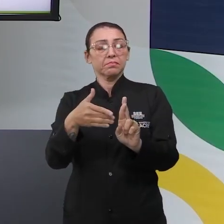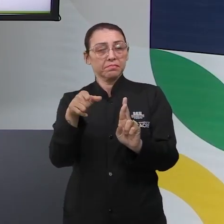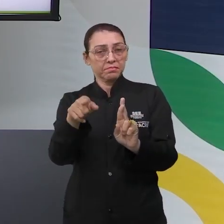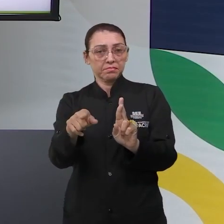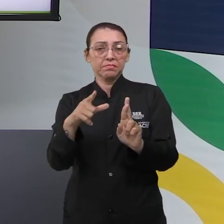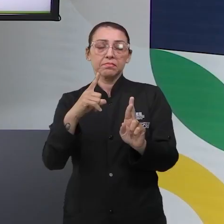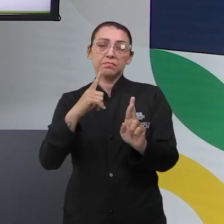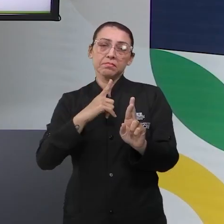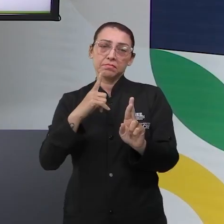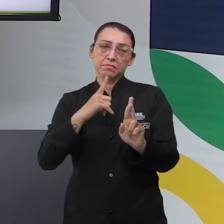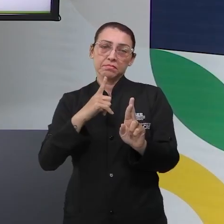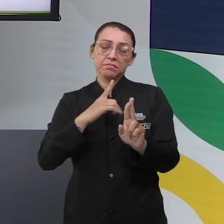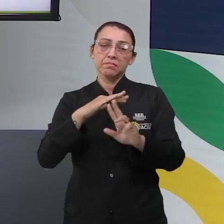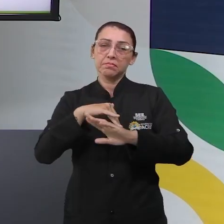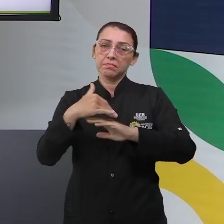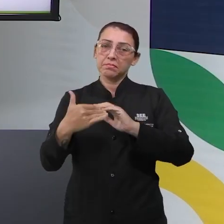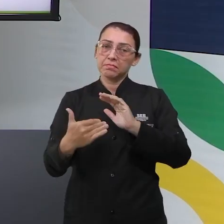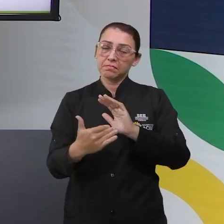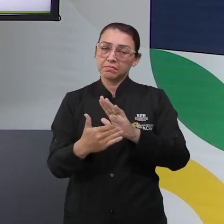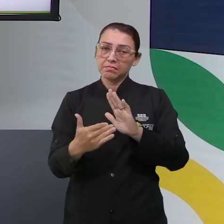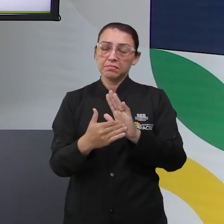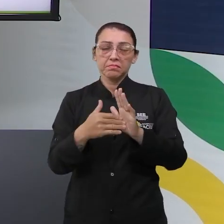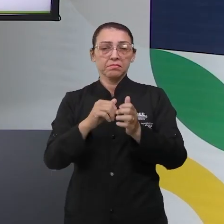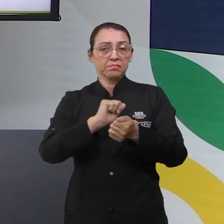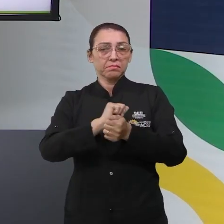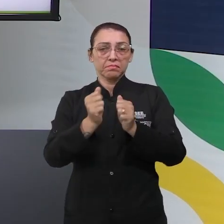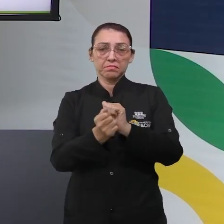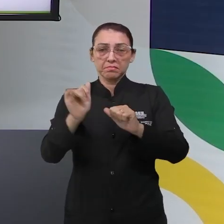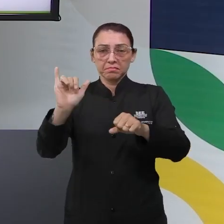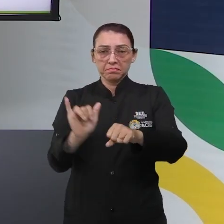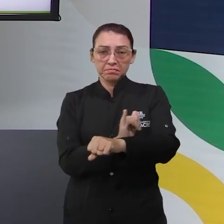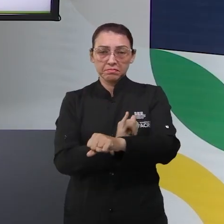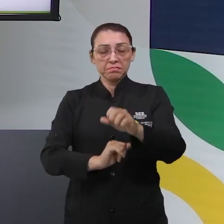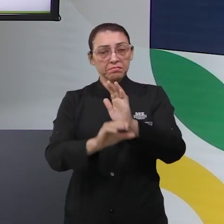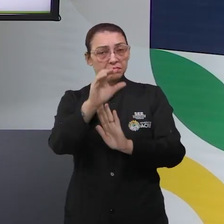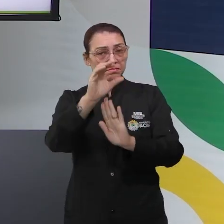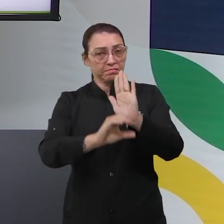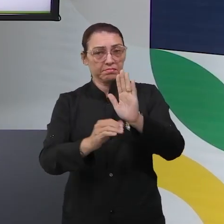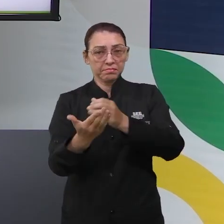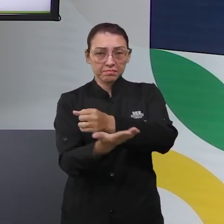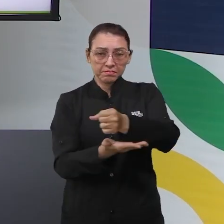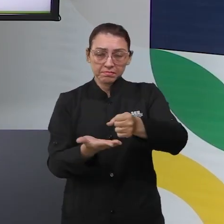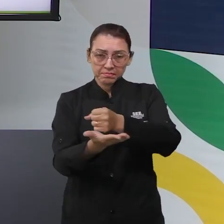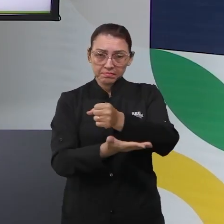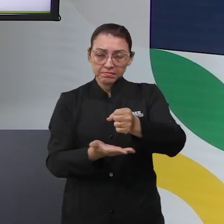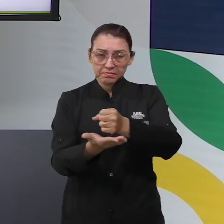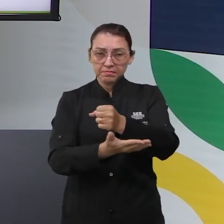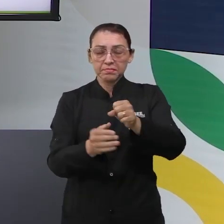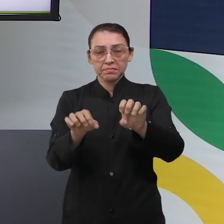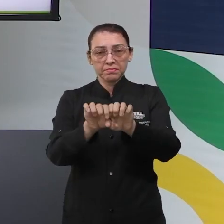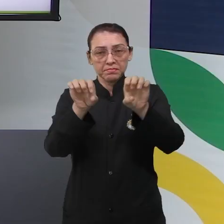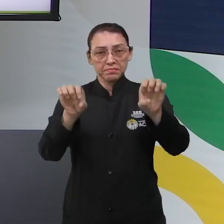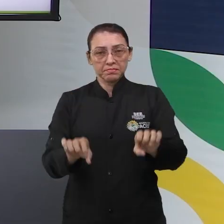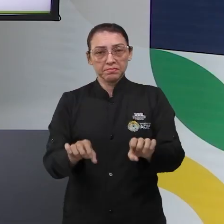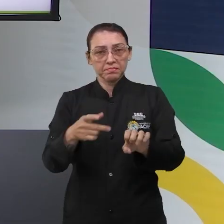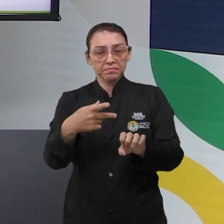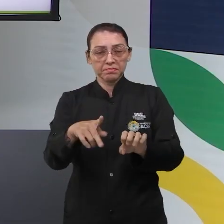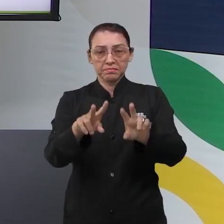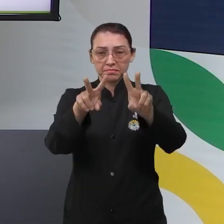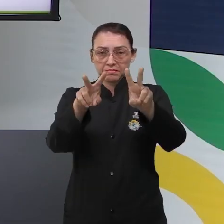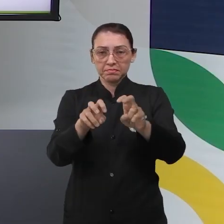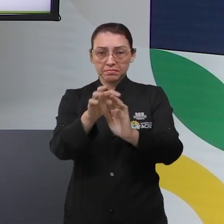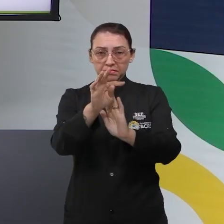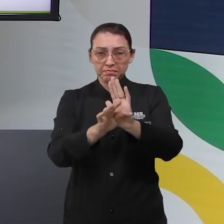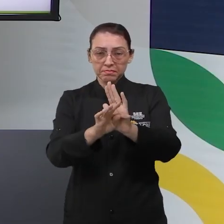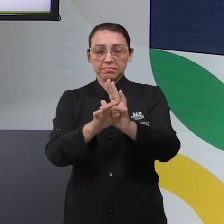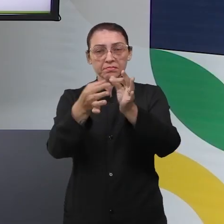tem todas essas artimanhas, esses conceitos básicos que vai estruturar o seu texto de